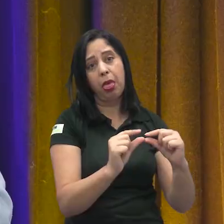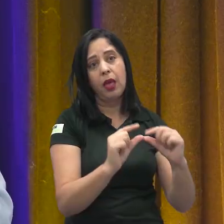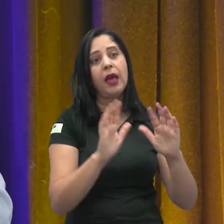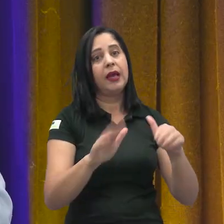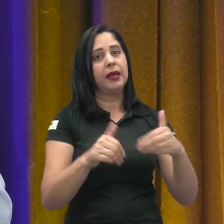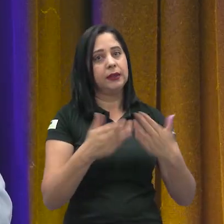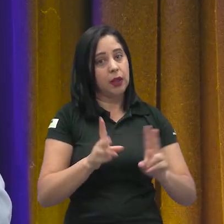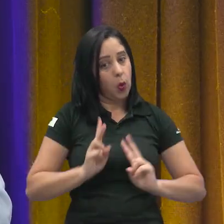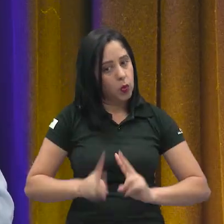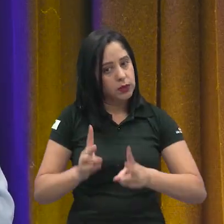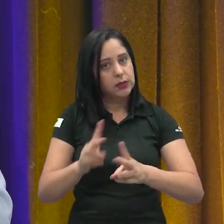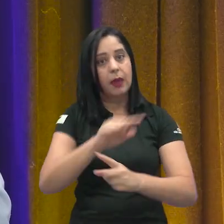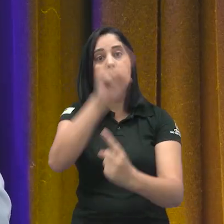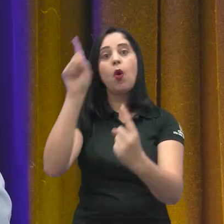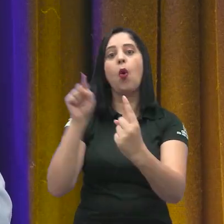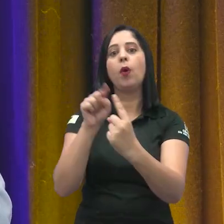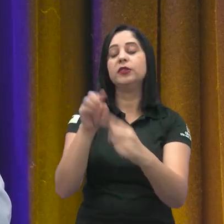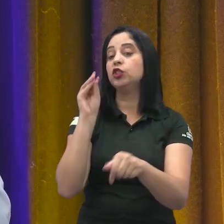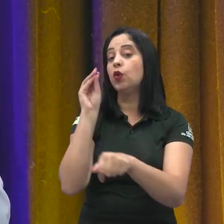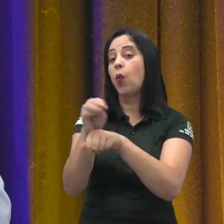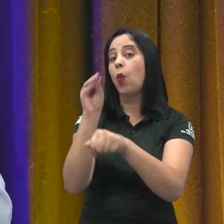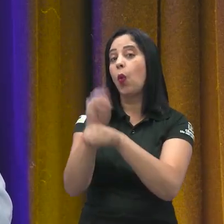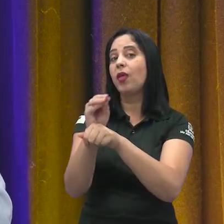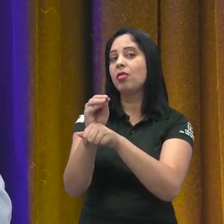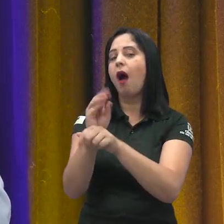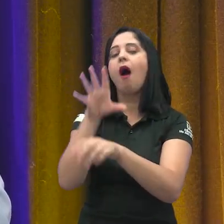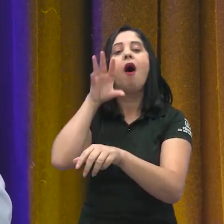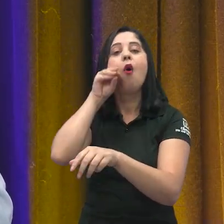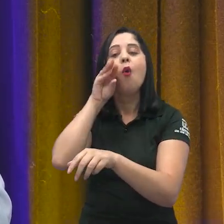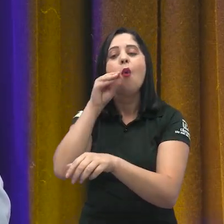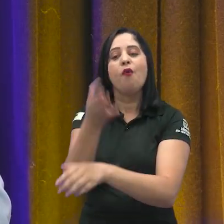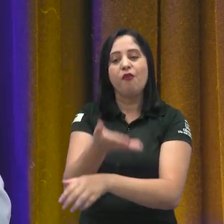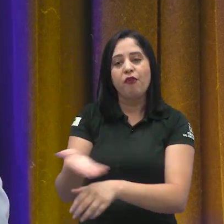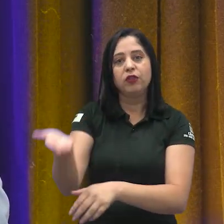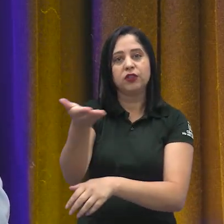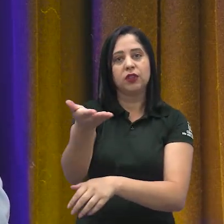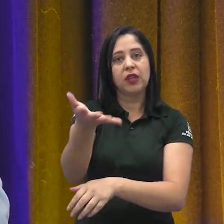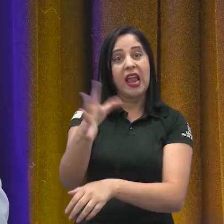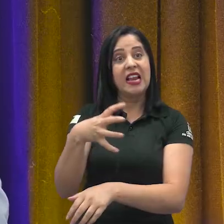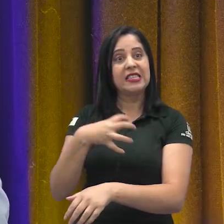demandar força e energia são nos nossos colaboradores para que eles possam